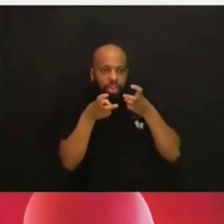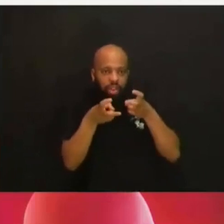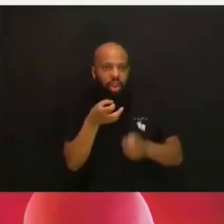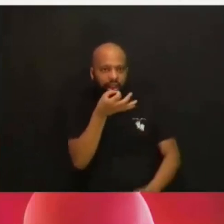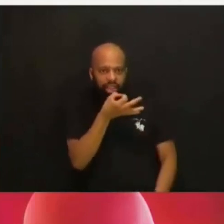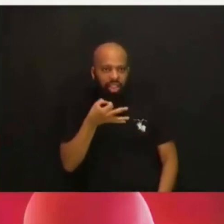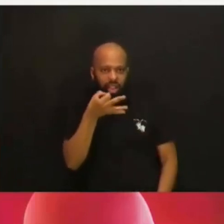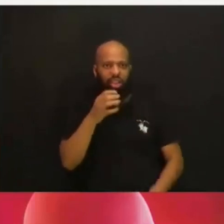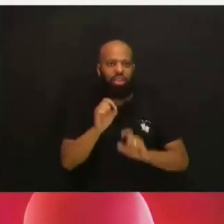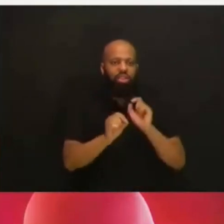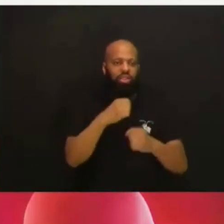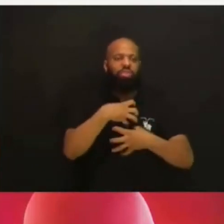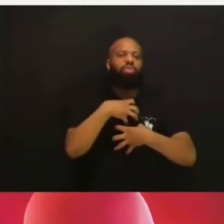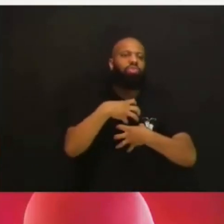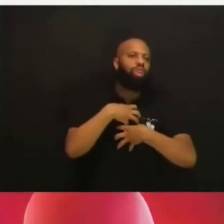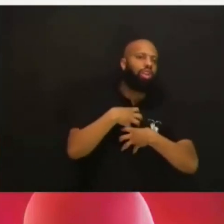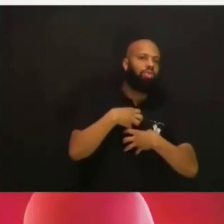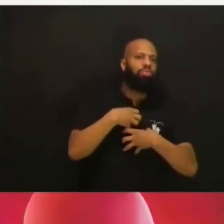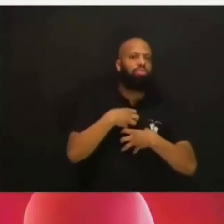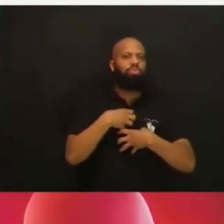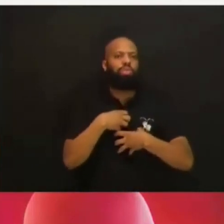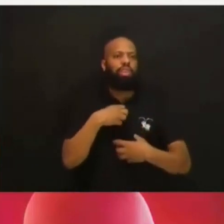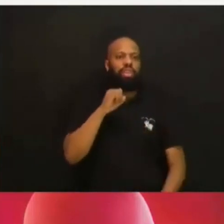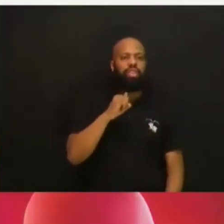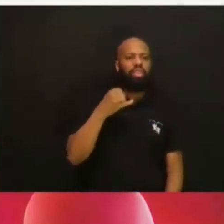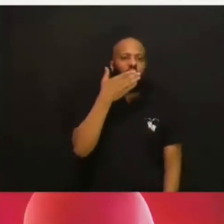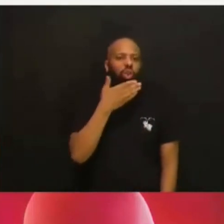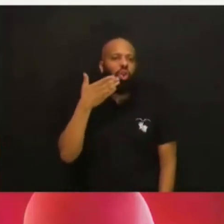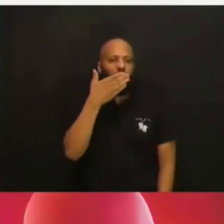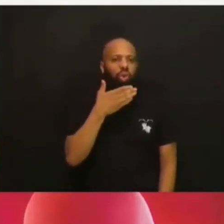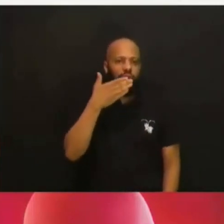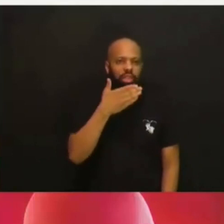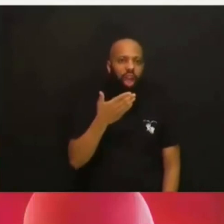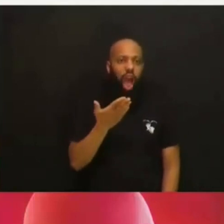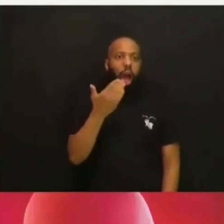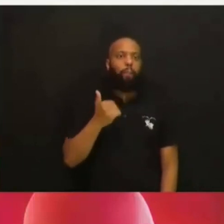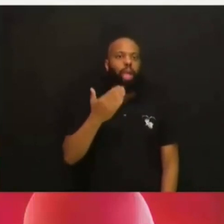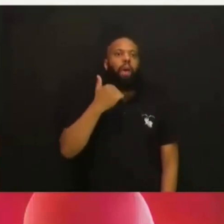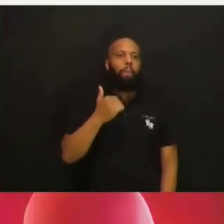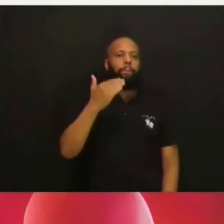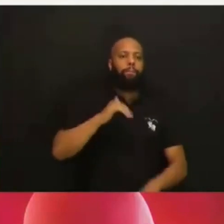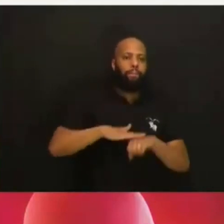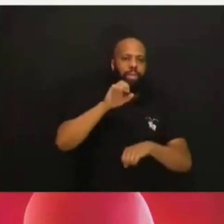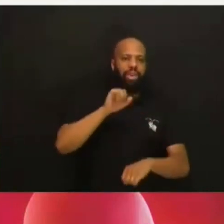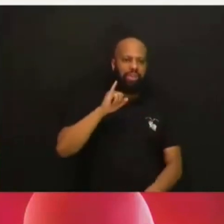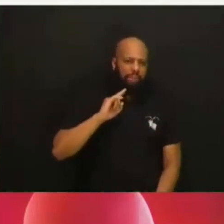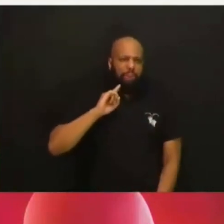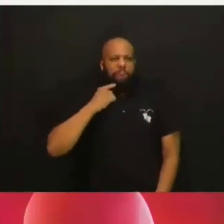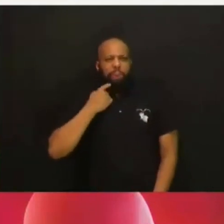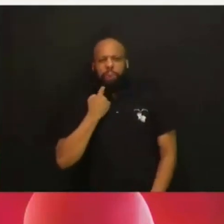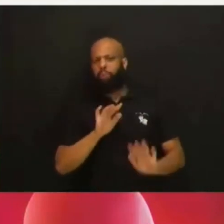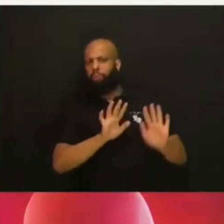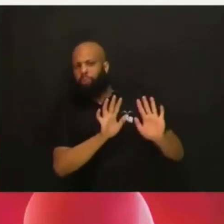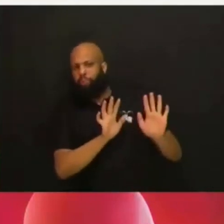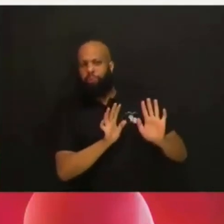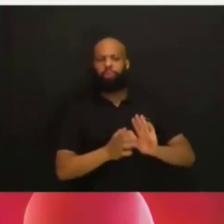e reage de um jeito ou não. Então, sabores mais adocicados, eles engolem mais. Sabores mais amargos, eles engolem